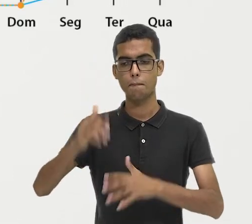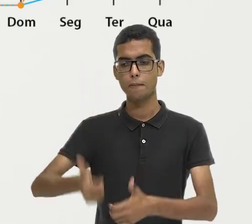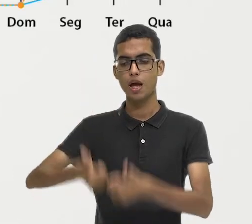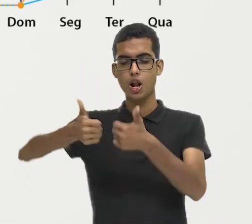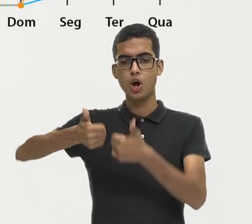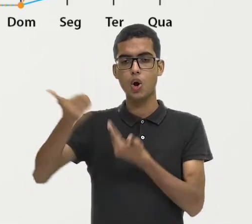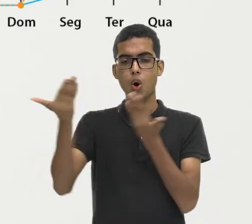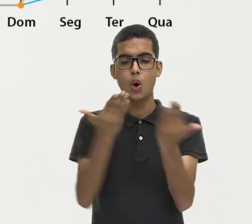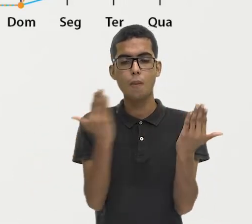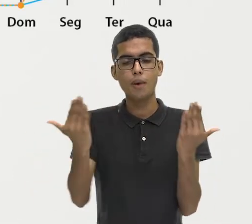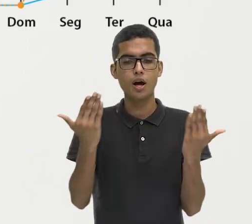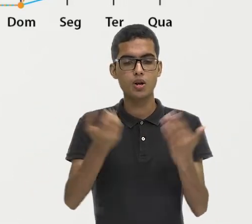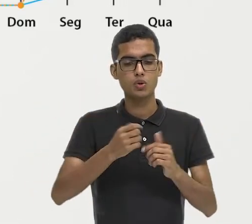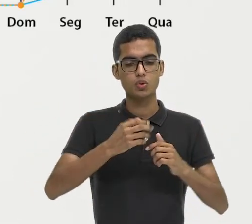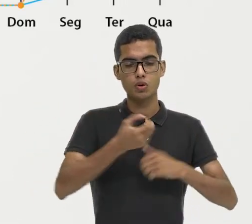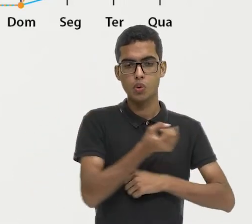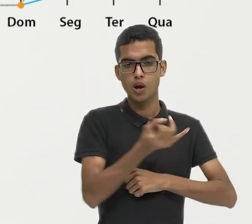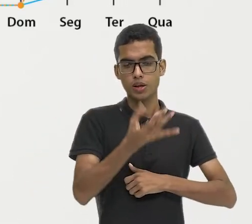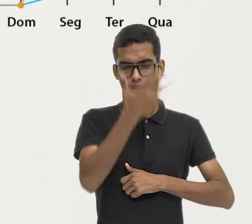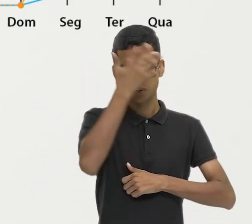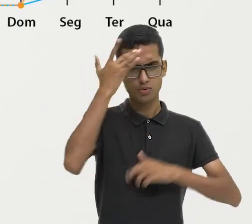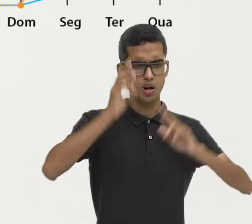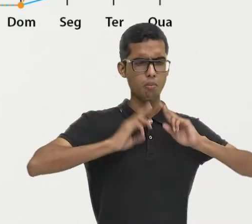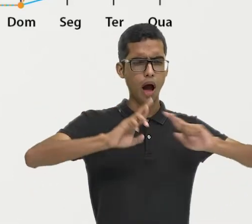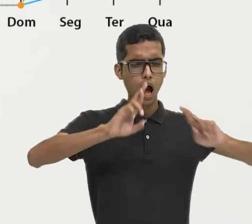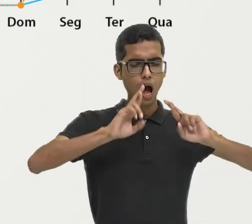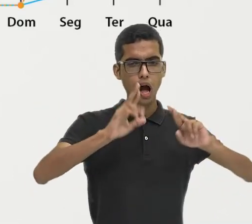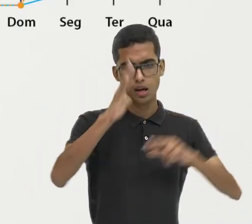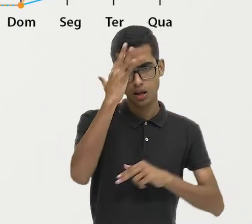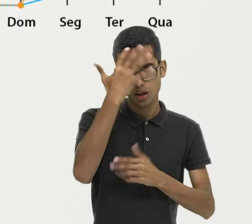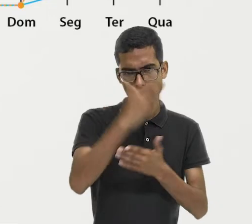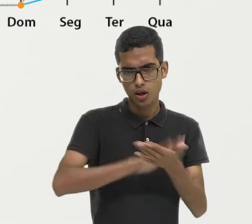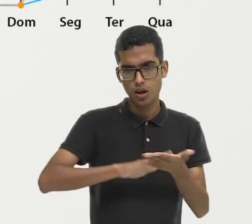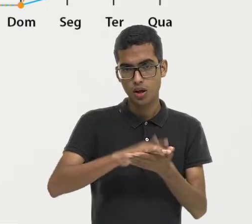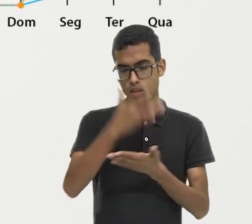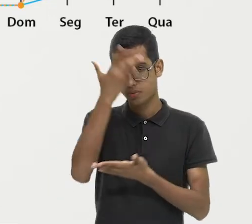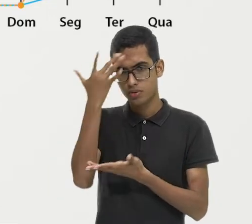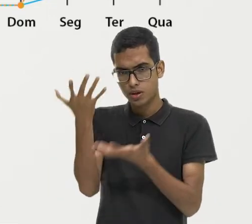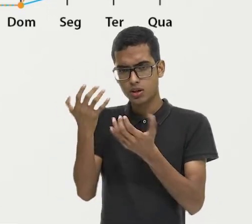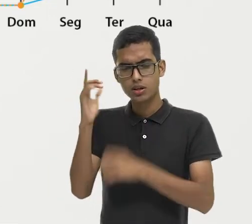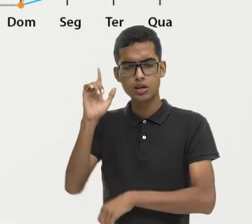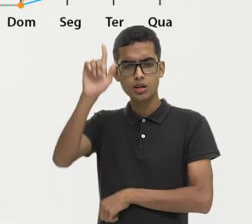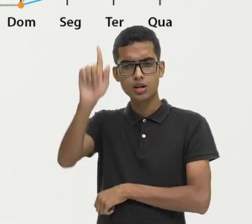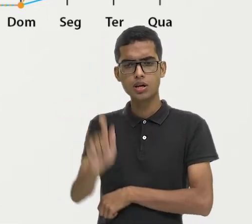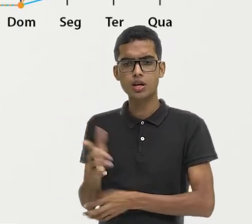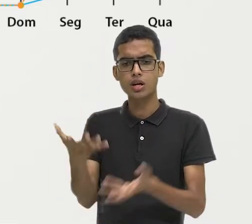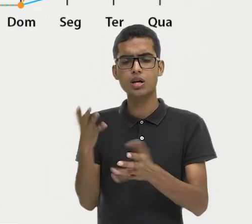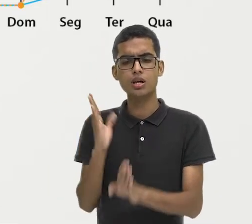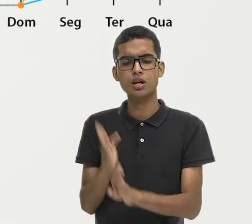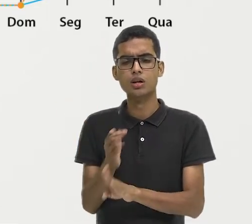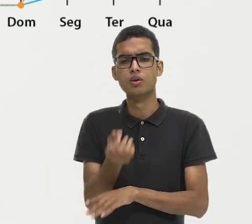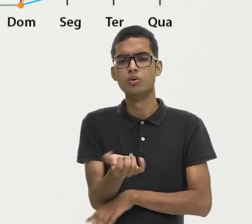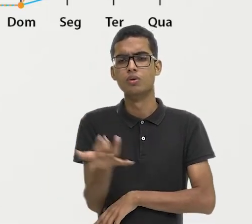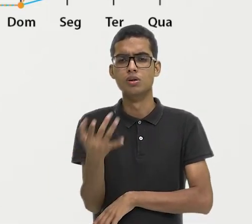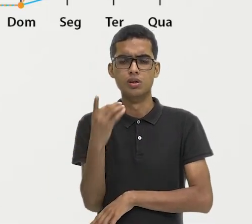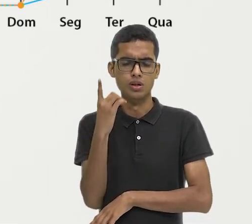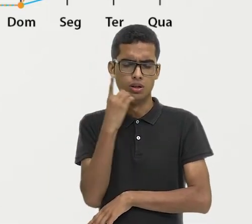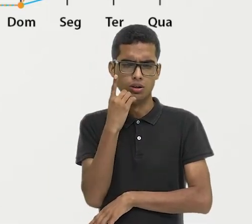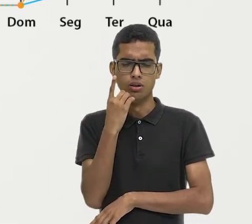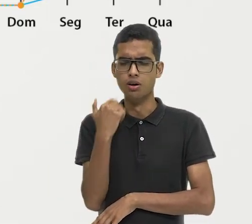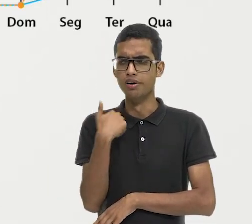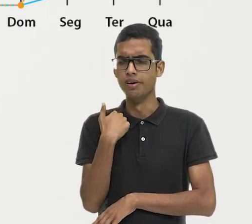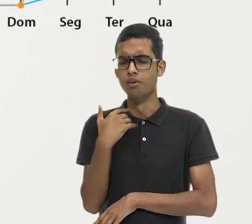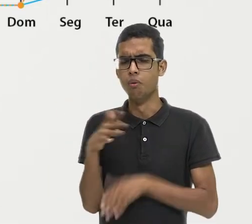reclamações recebidas. Traduzindo, eu quero saber, o gerente lá, né? Ele quis saber em